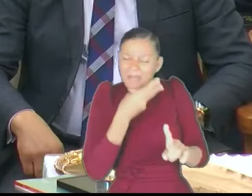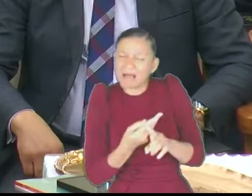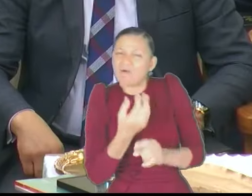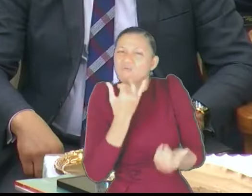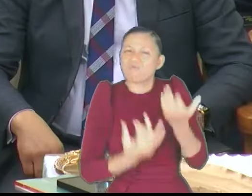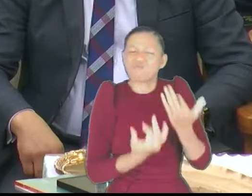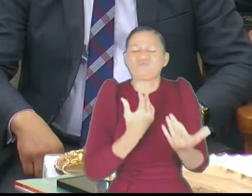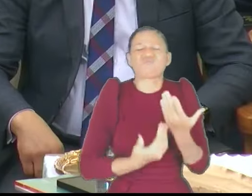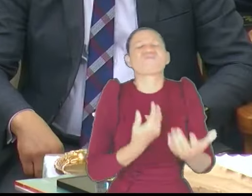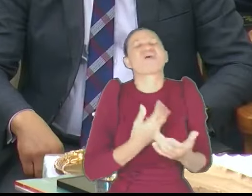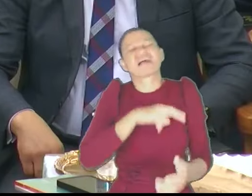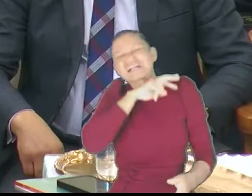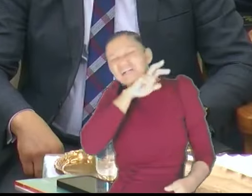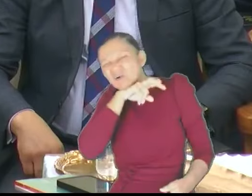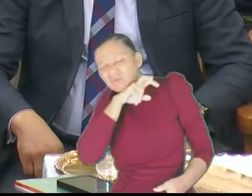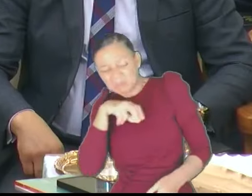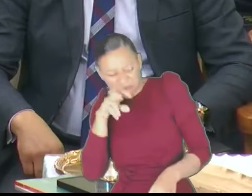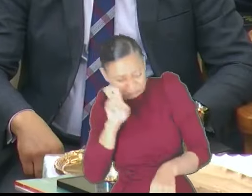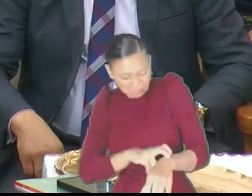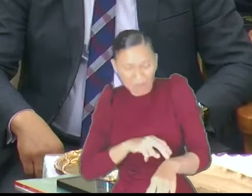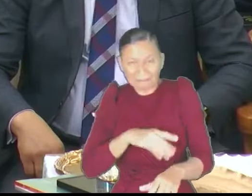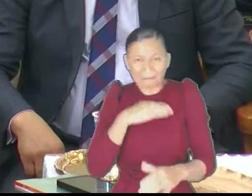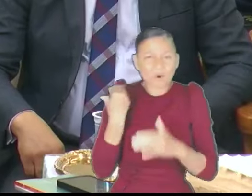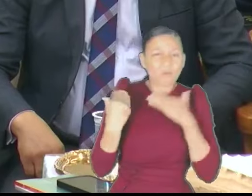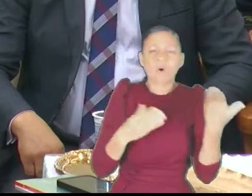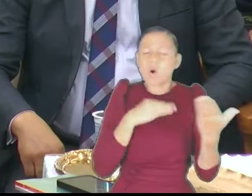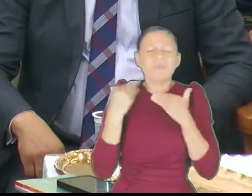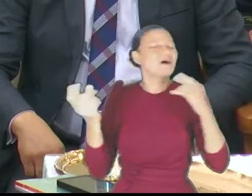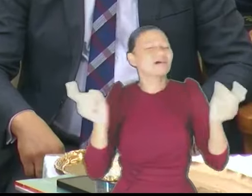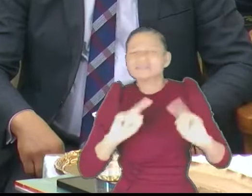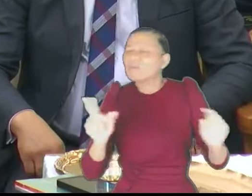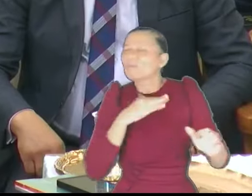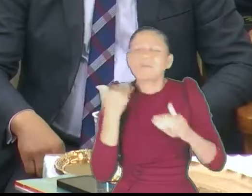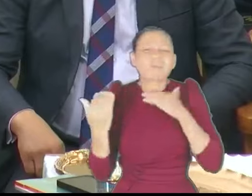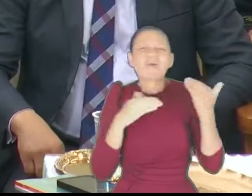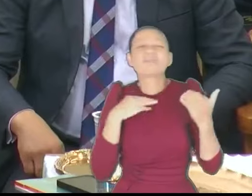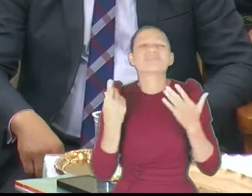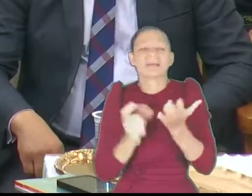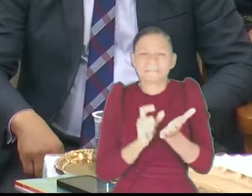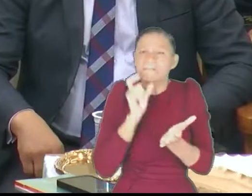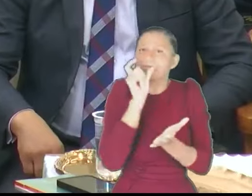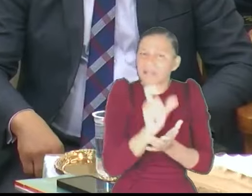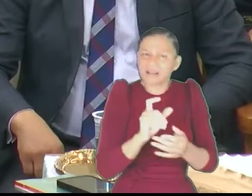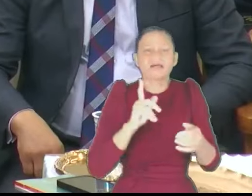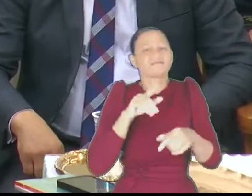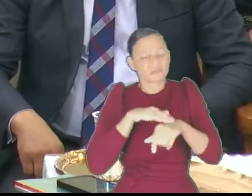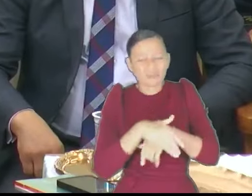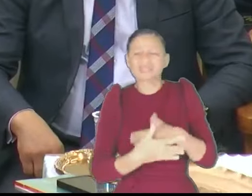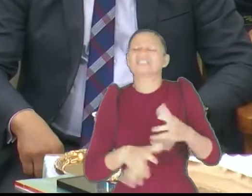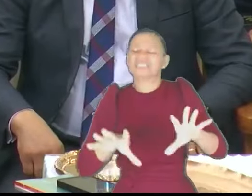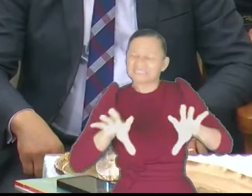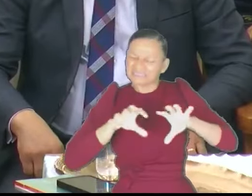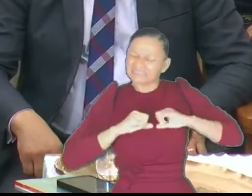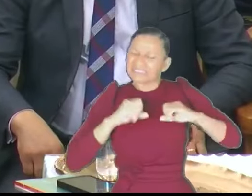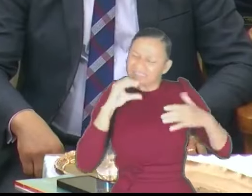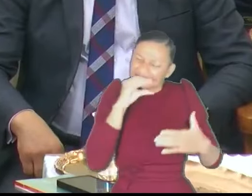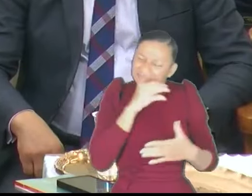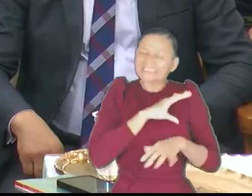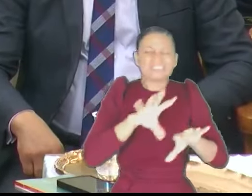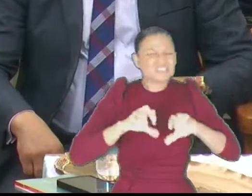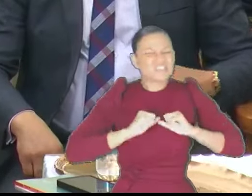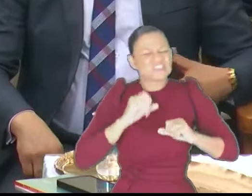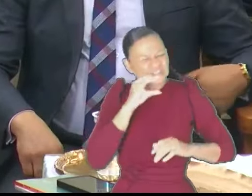tem problema não. Ela pode picar, mas não mata, não mata, não mata. Tem uma palavra de Deus nessa noite. Aquece, aquece, aquece, aquece.